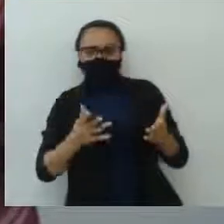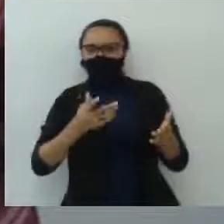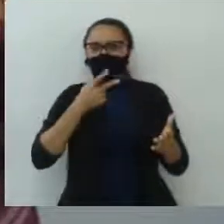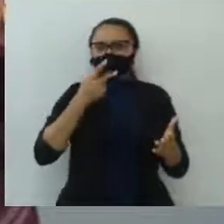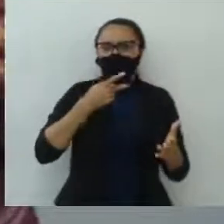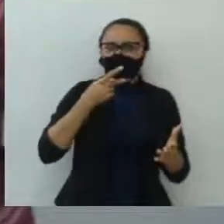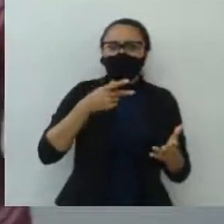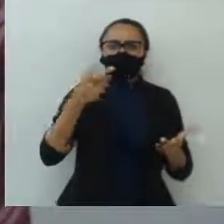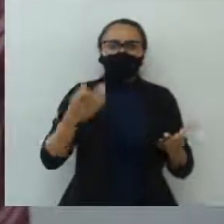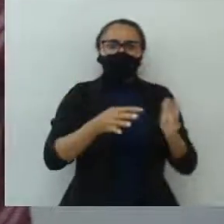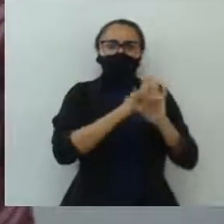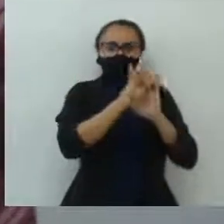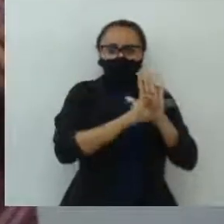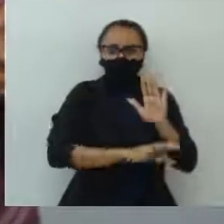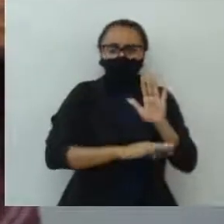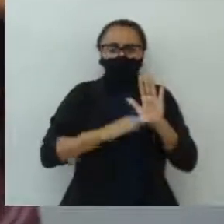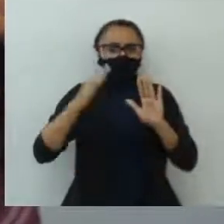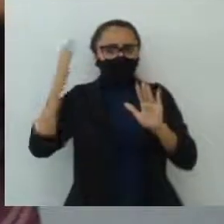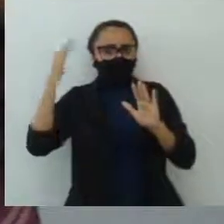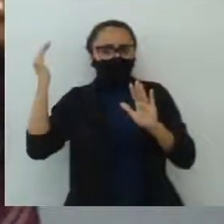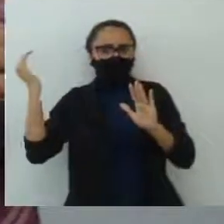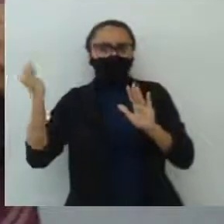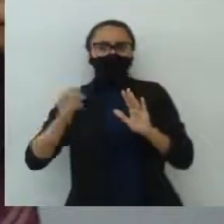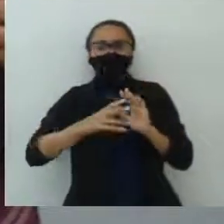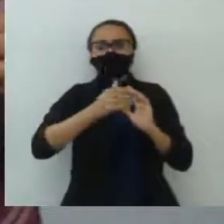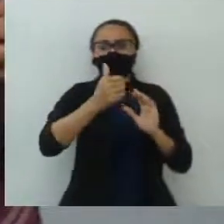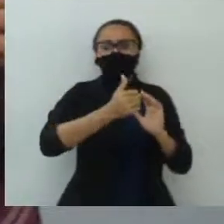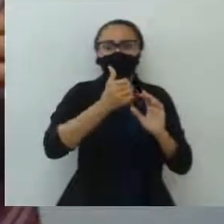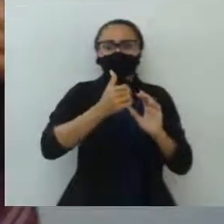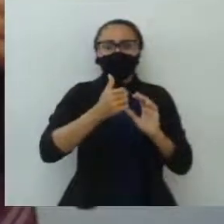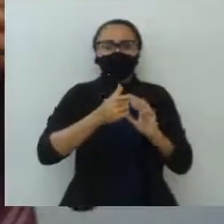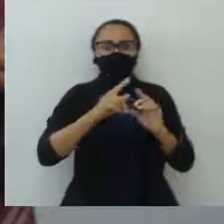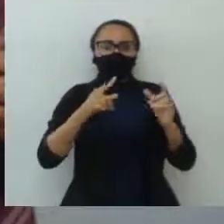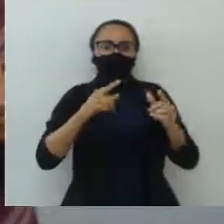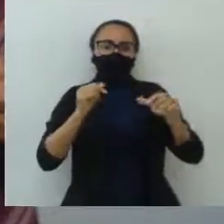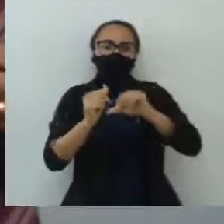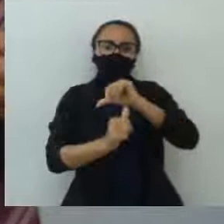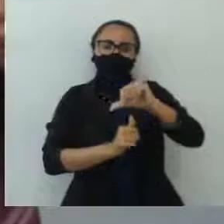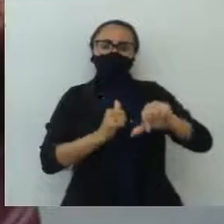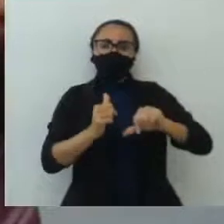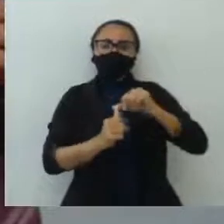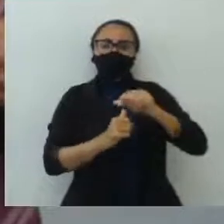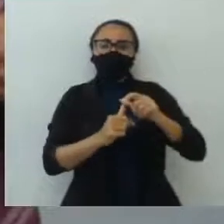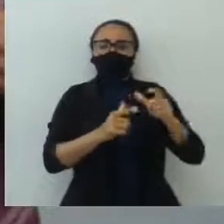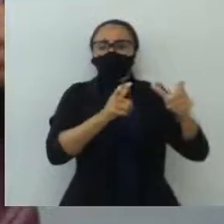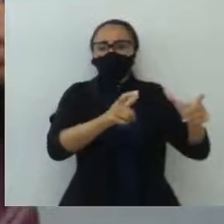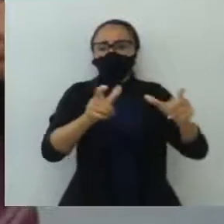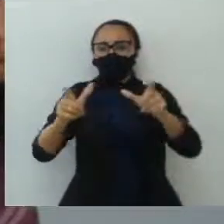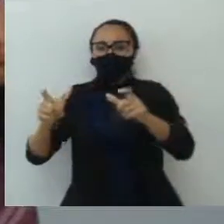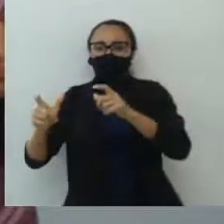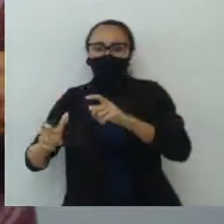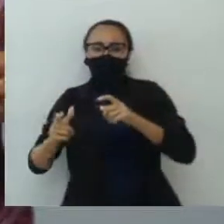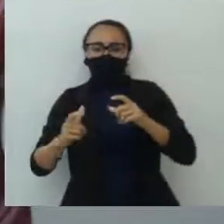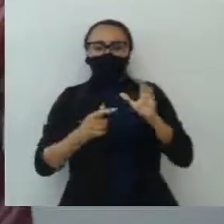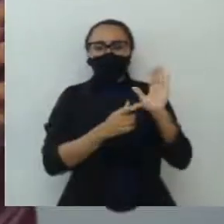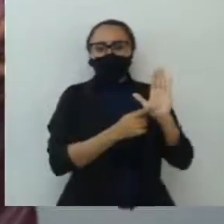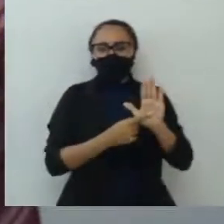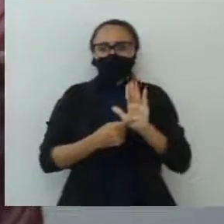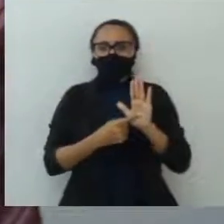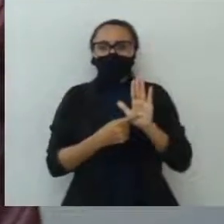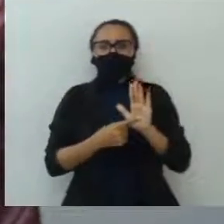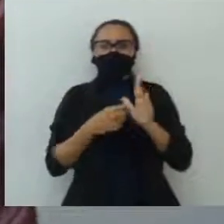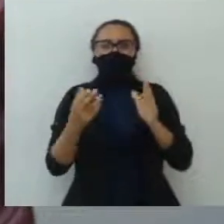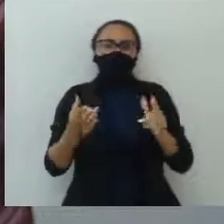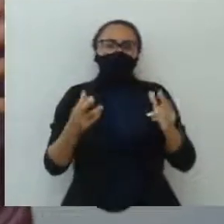pega o texto assim é o ator. Então, ele primeiro corresponde à mudança dos cenários necessários para a apresentação. Então, esse